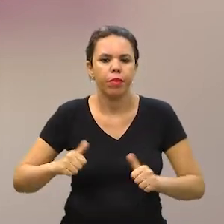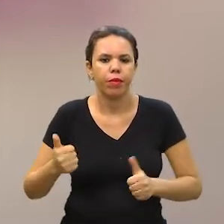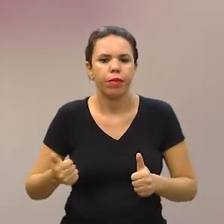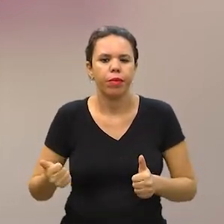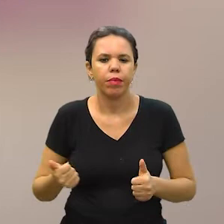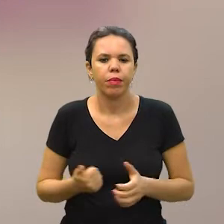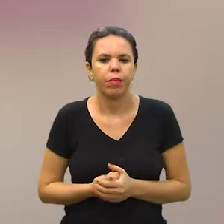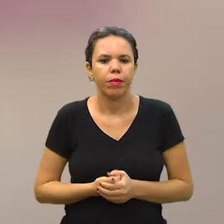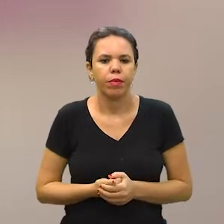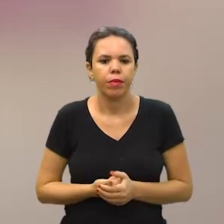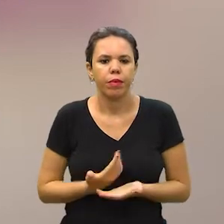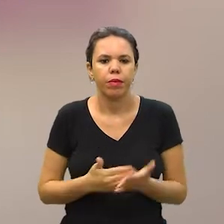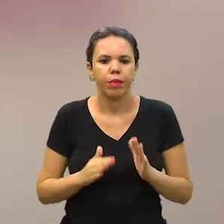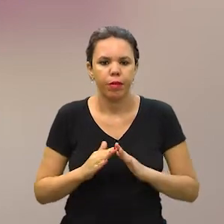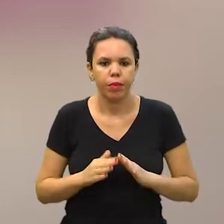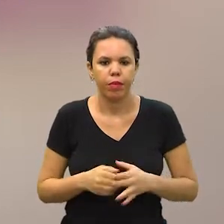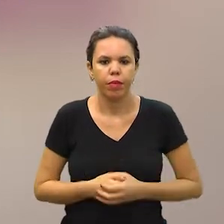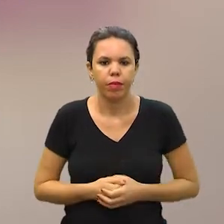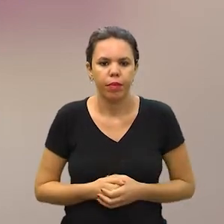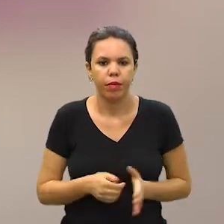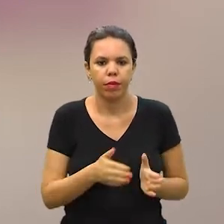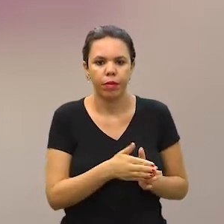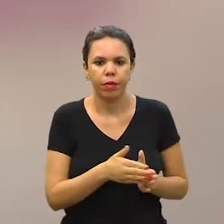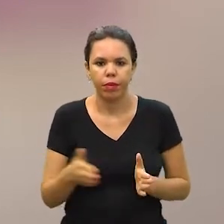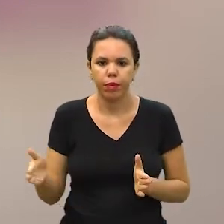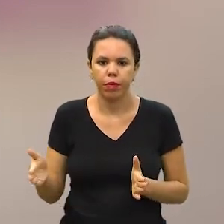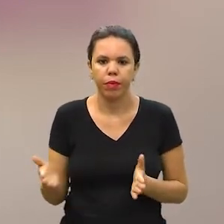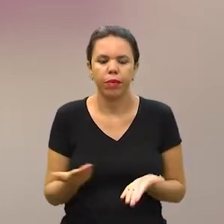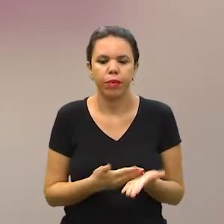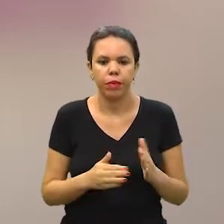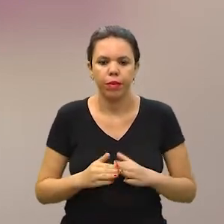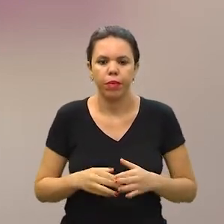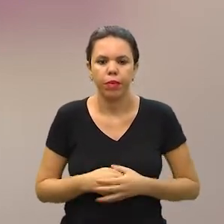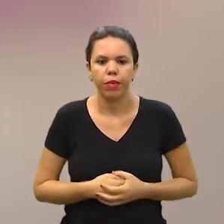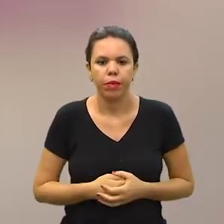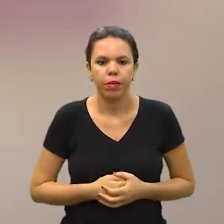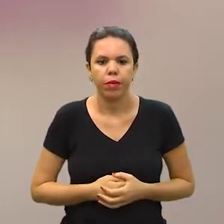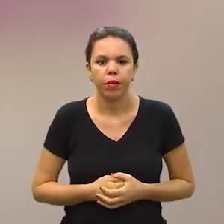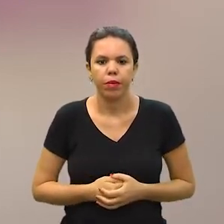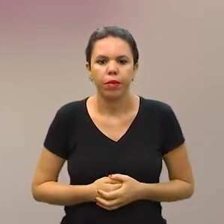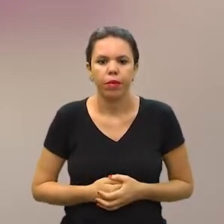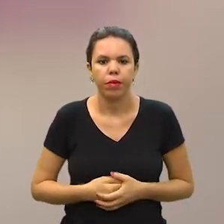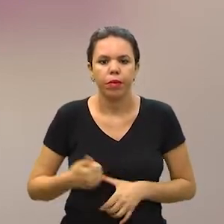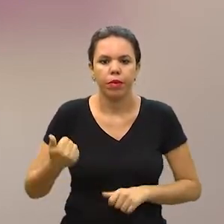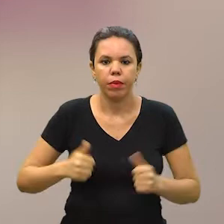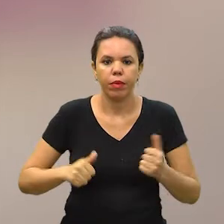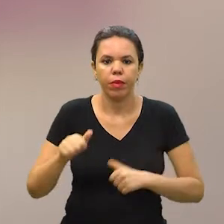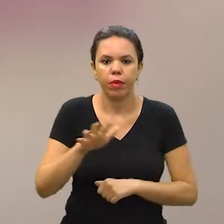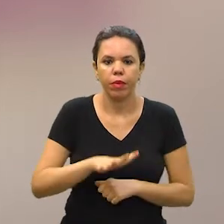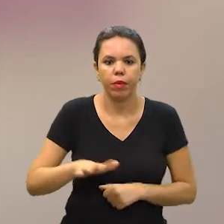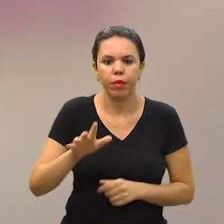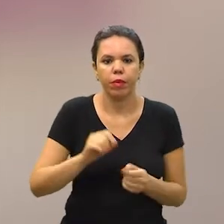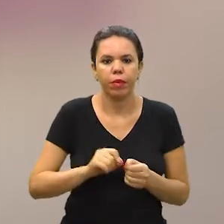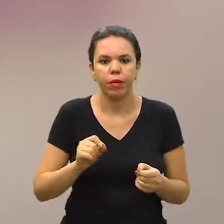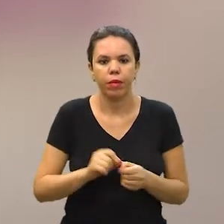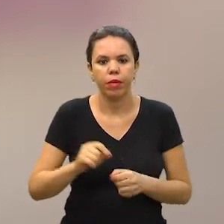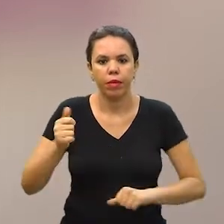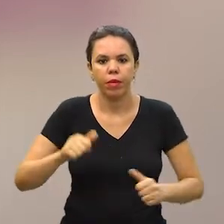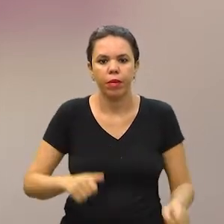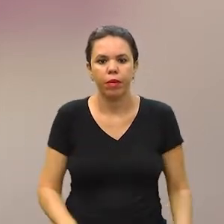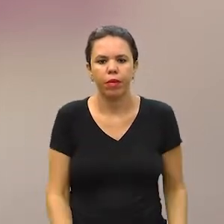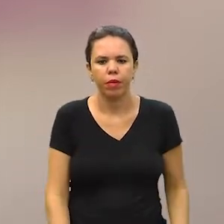diagnóstico antes da escola mesmo, na fase pré-escolar, né? E o diagnóstico, no geral, ele é feito por